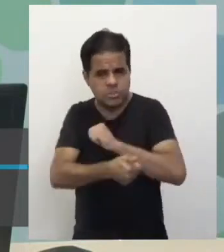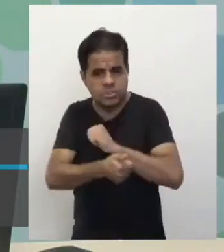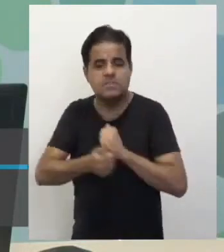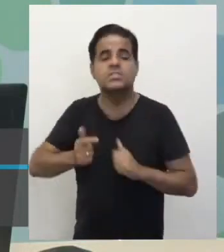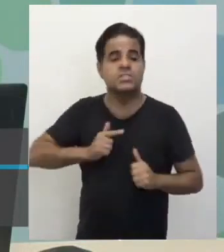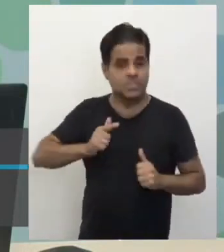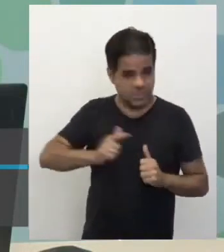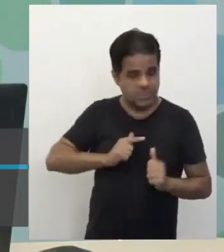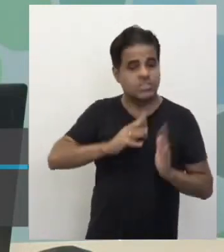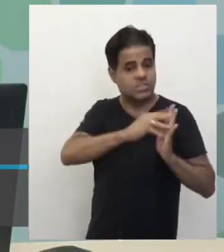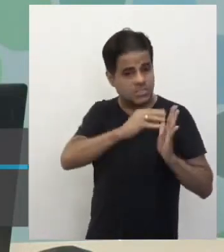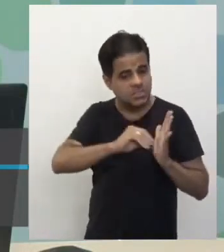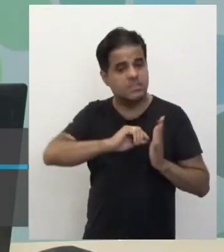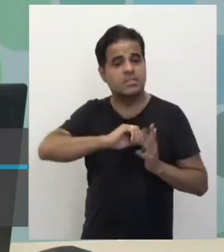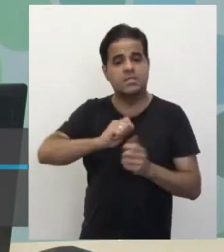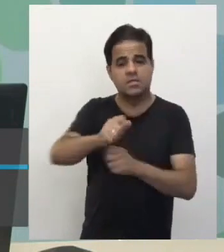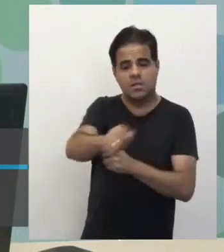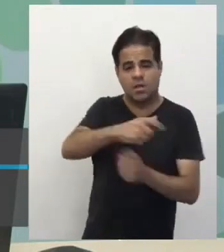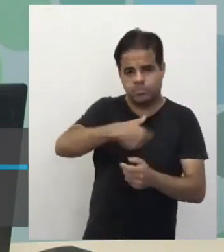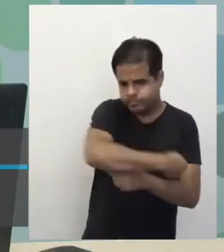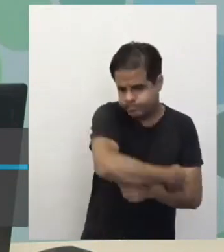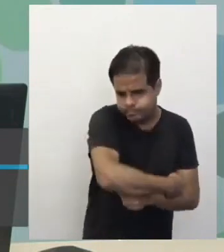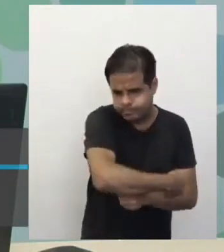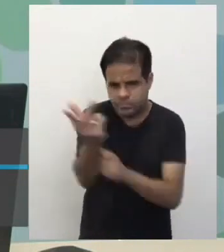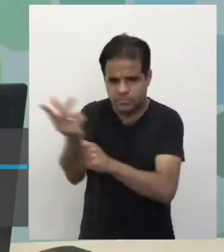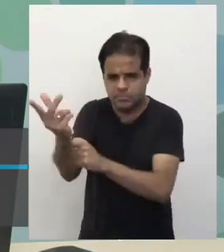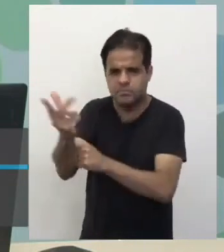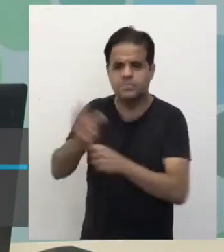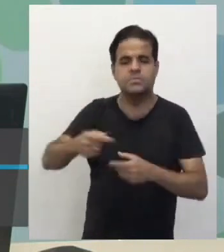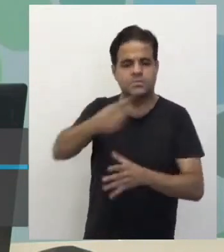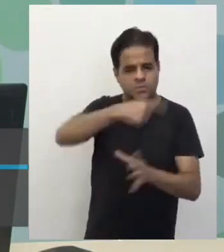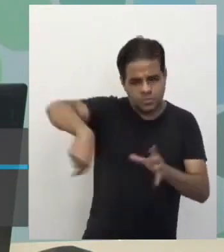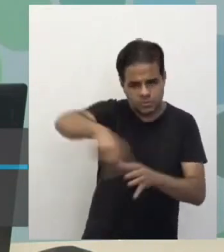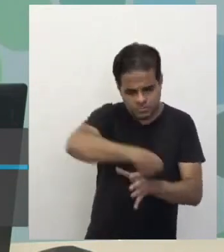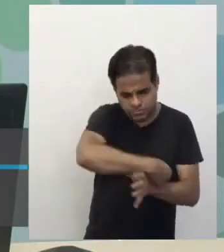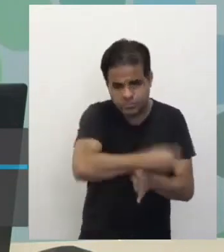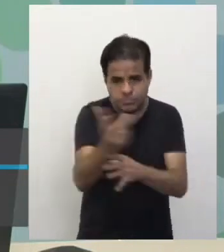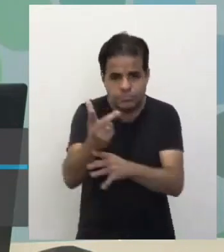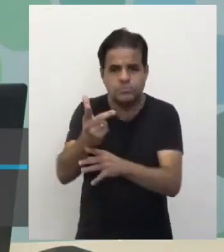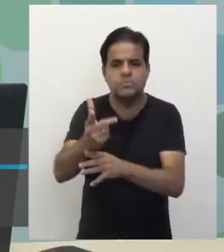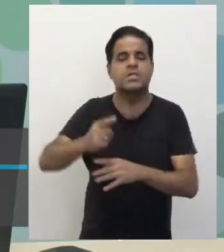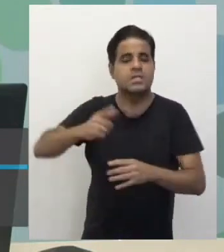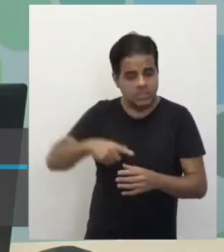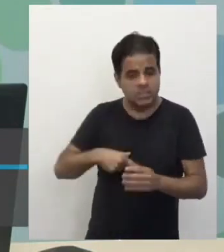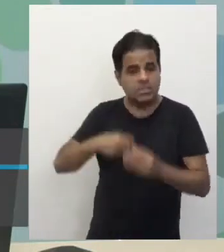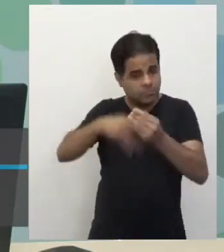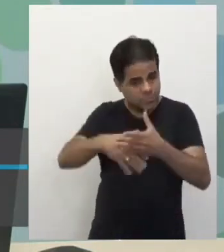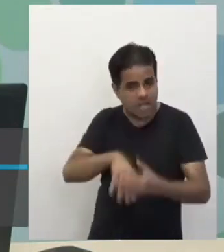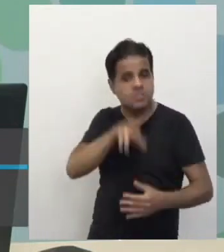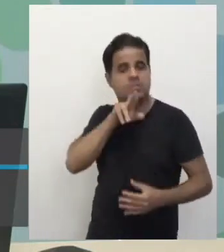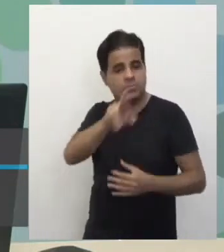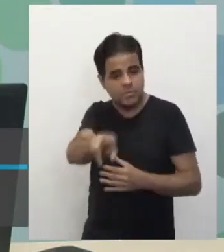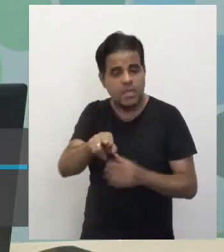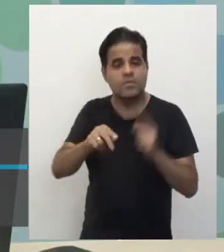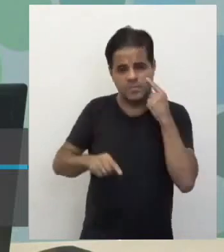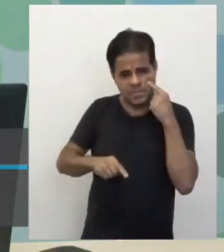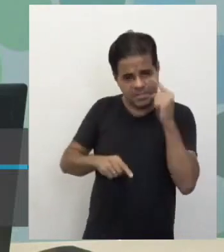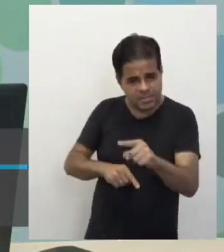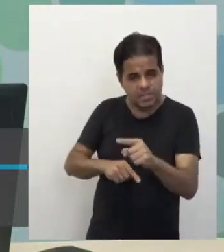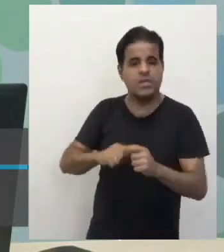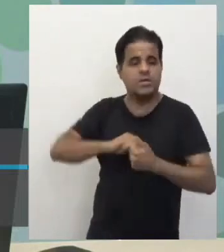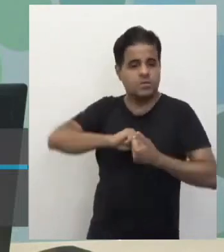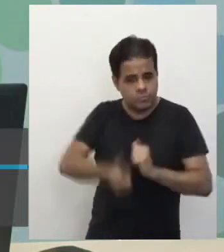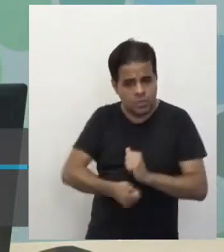época, e o arremesso de disco, como alguns colocaram aí no nosso chat, era uma dessas modalidades. Então, vocês vejam, os